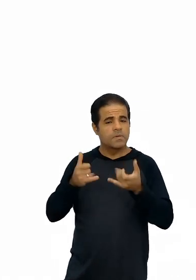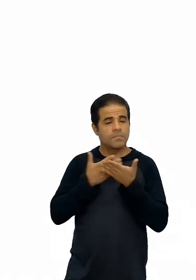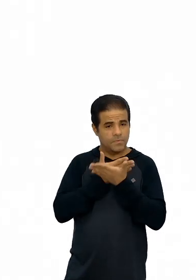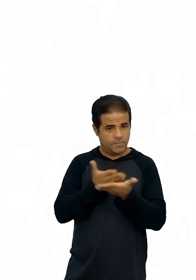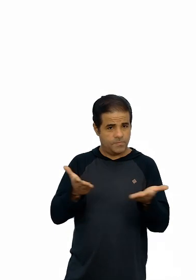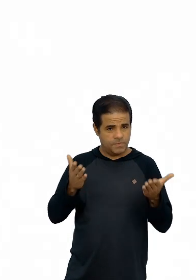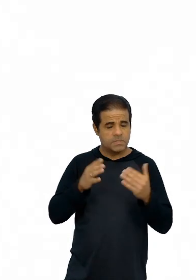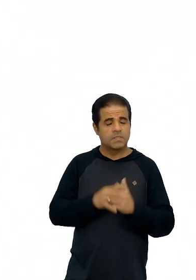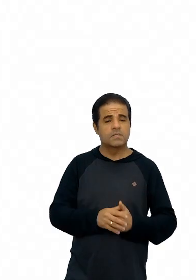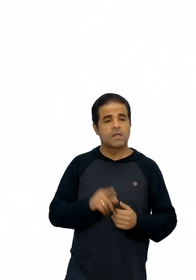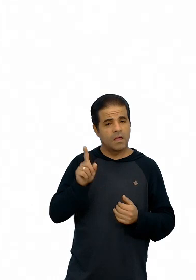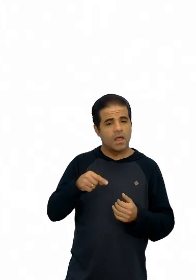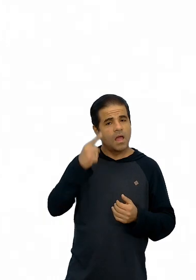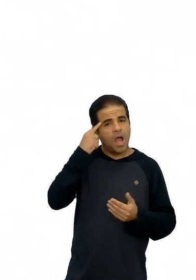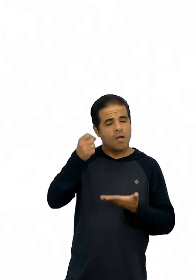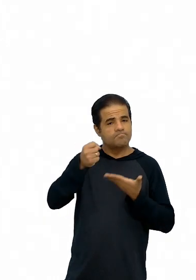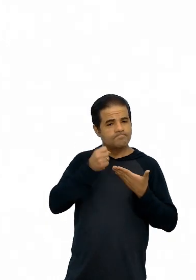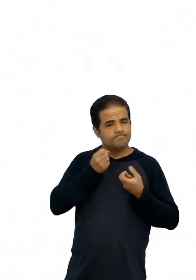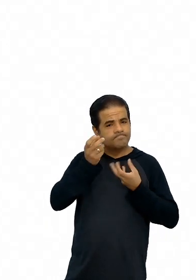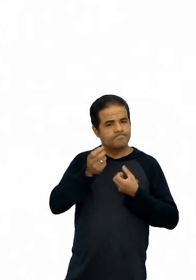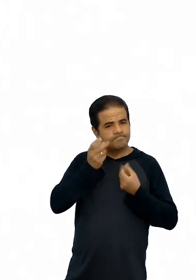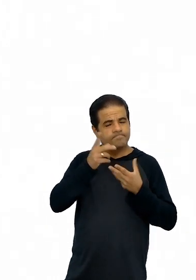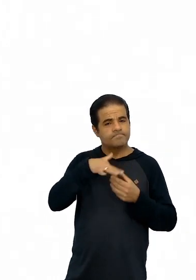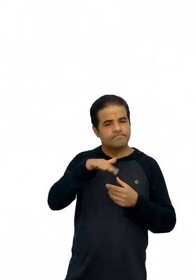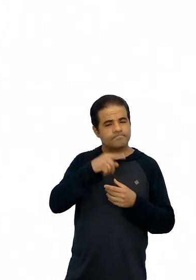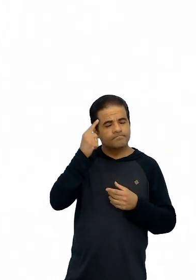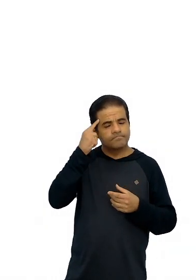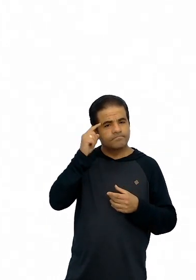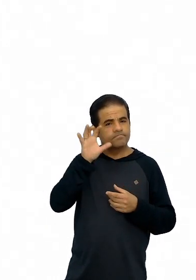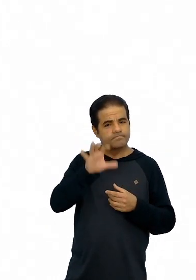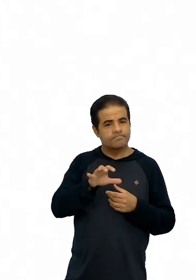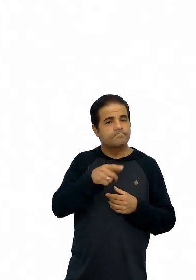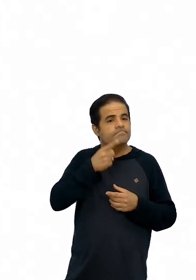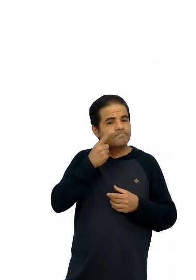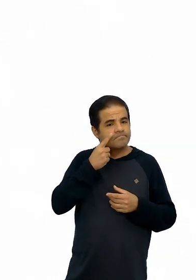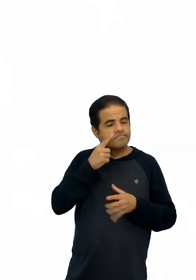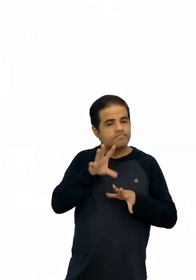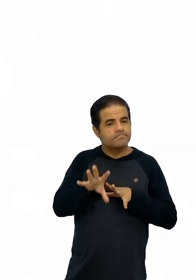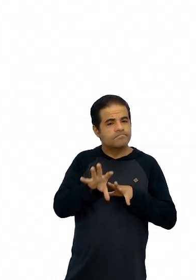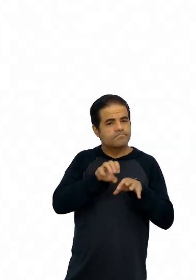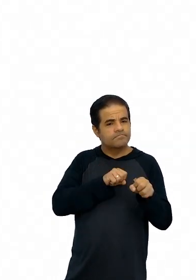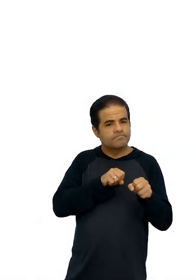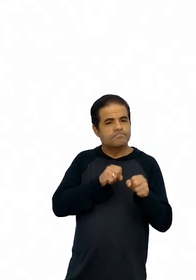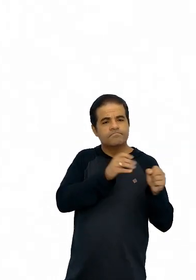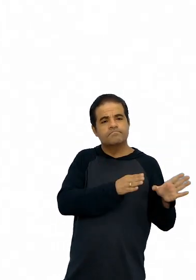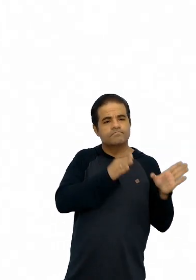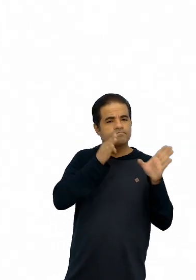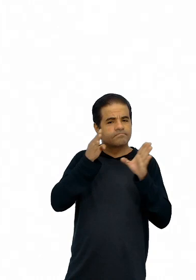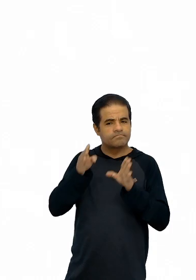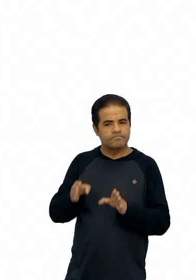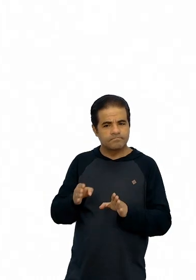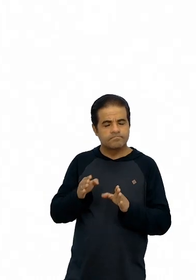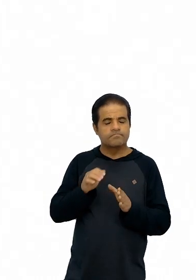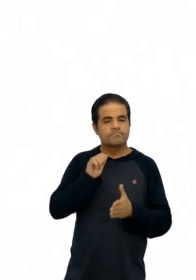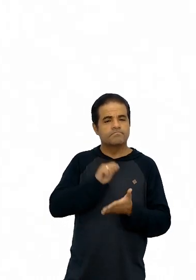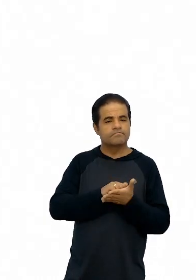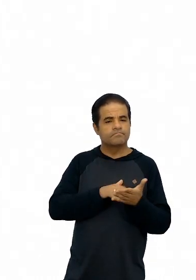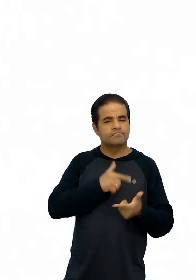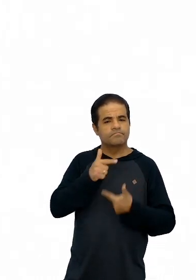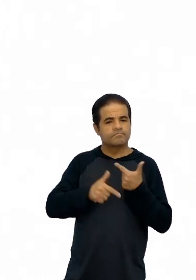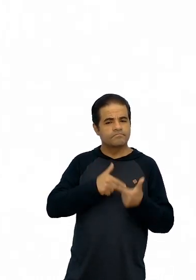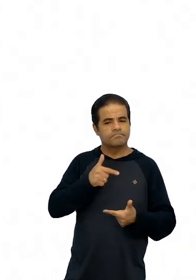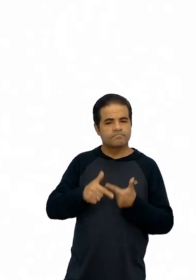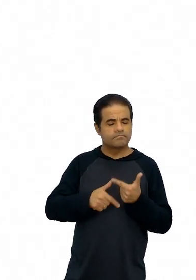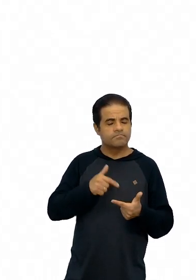vocês, né? É trazer um pouco dali que vocês viram na formação de etapa, né? E algumas tarefinhas que a